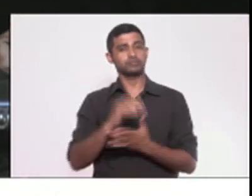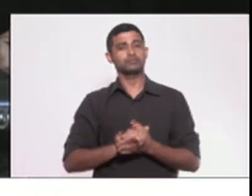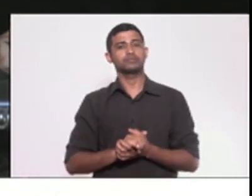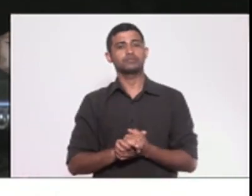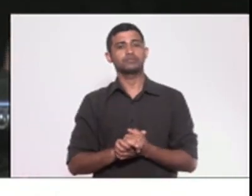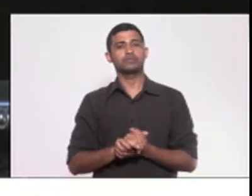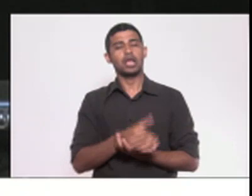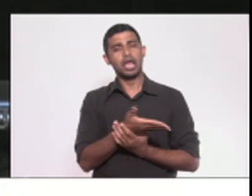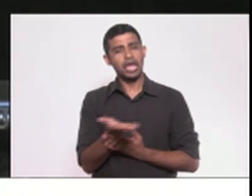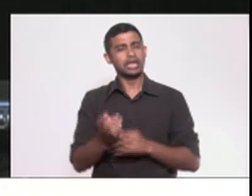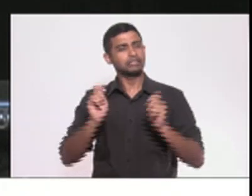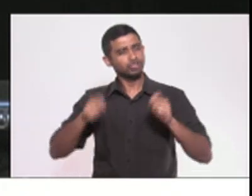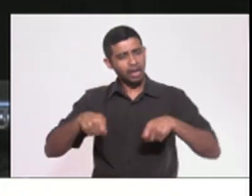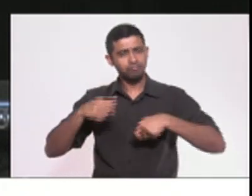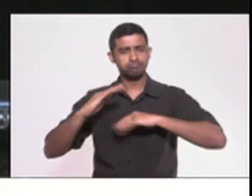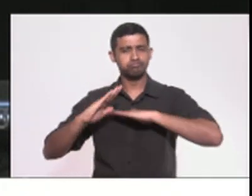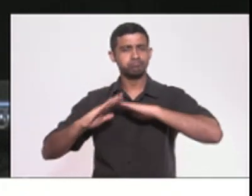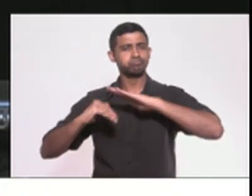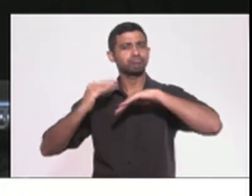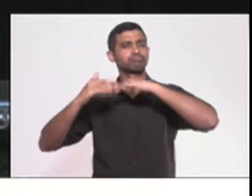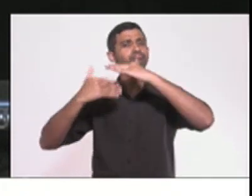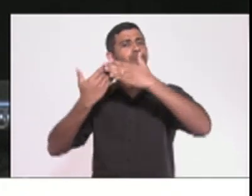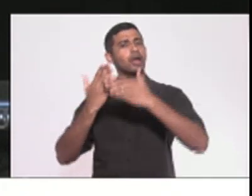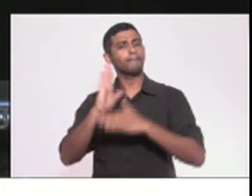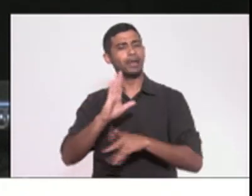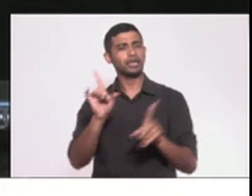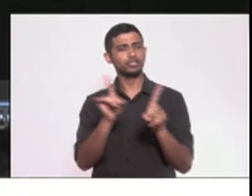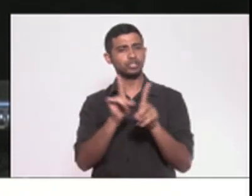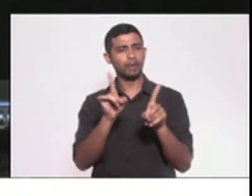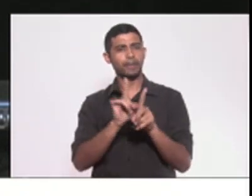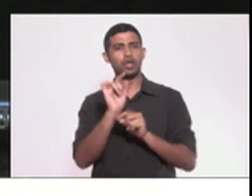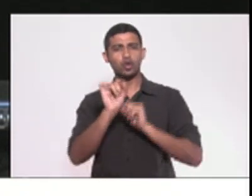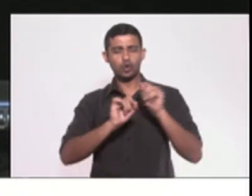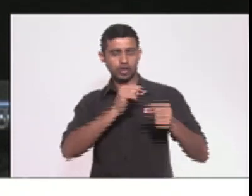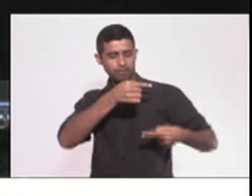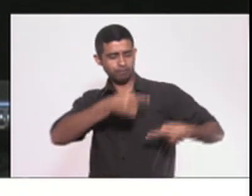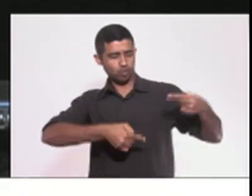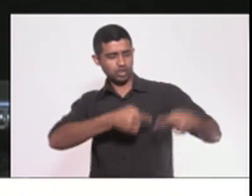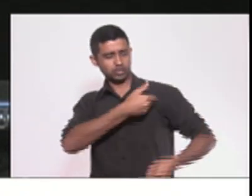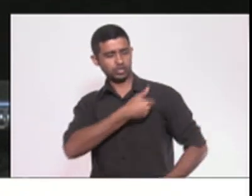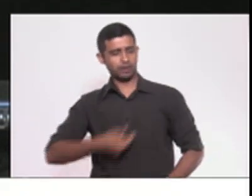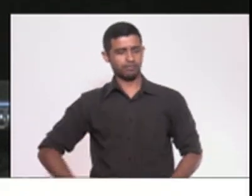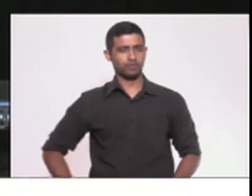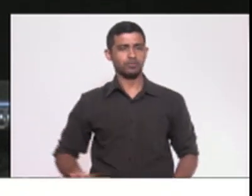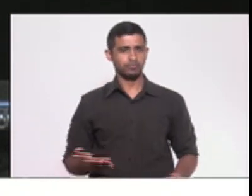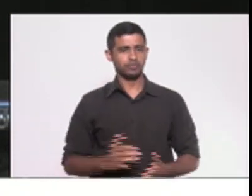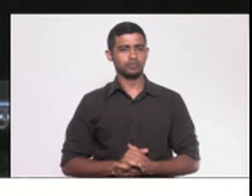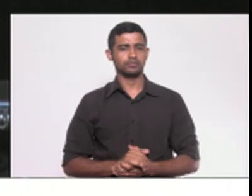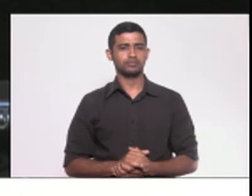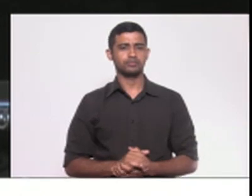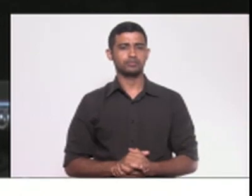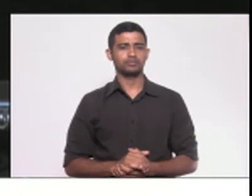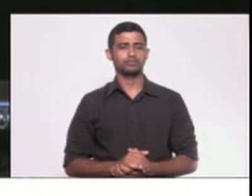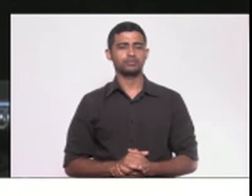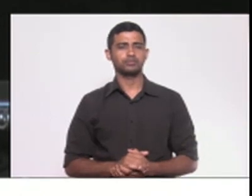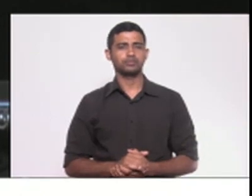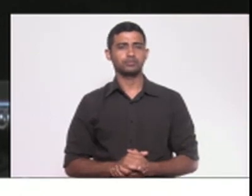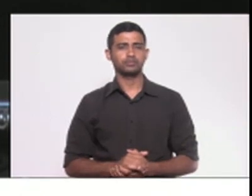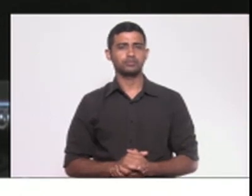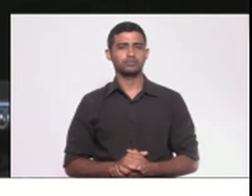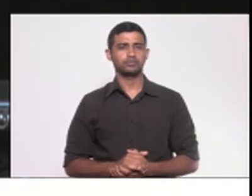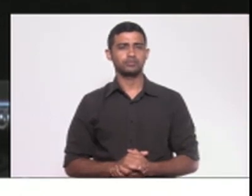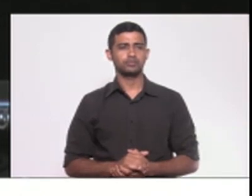possam se desenvolver, ao mesmo tempo em que as políticas públicas vão sendo moldadas